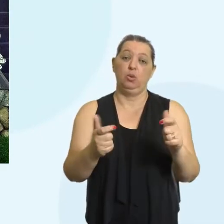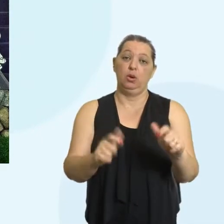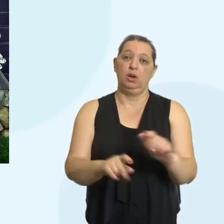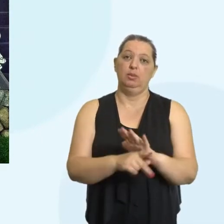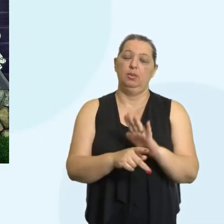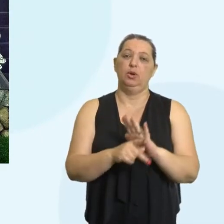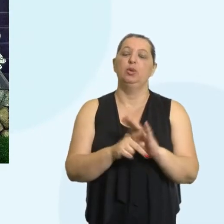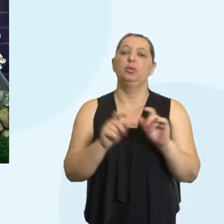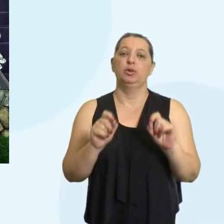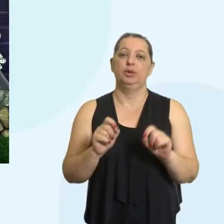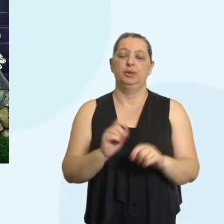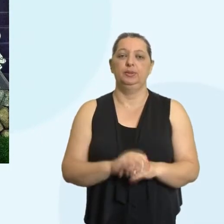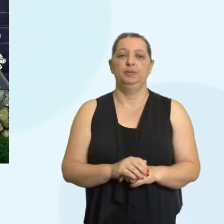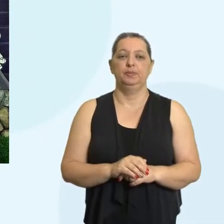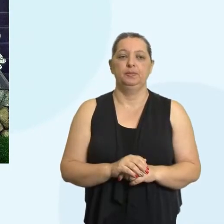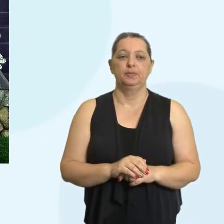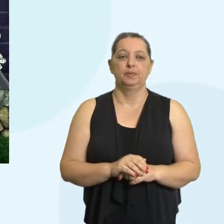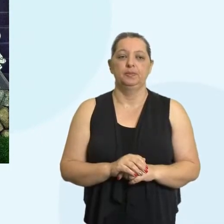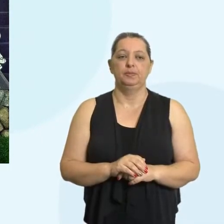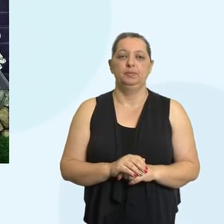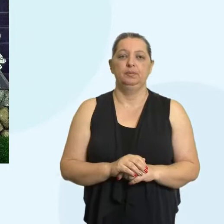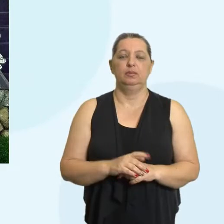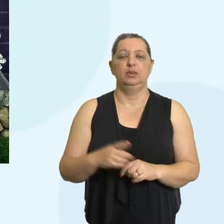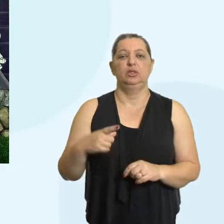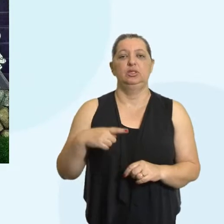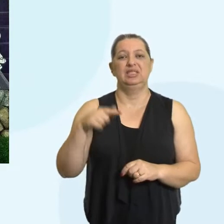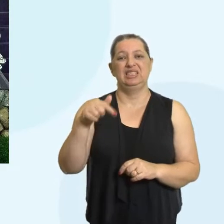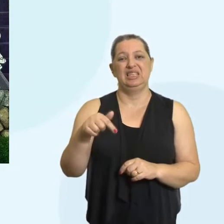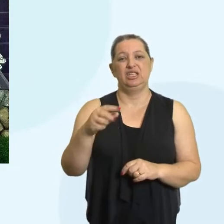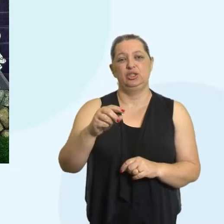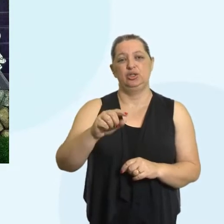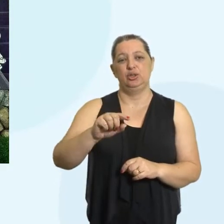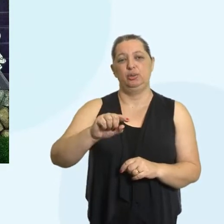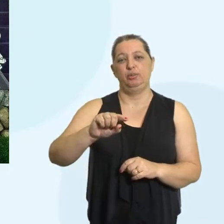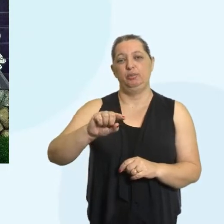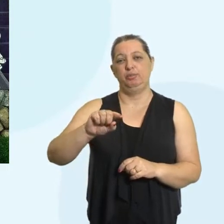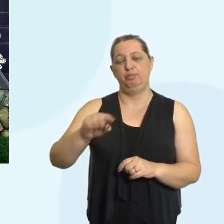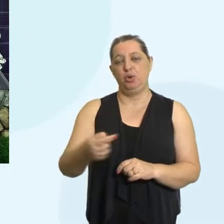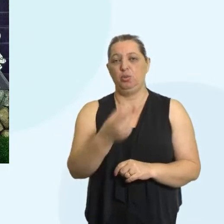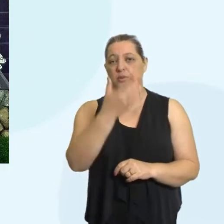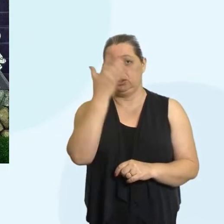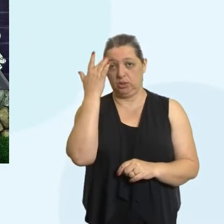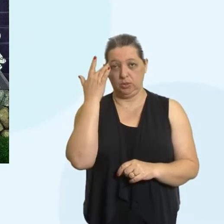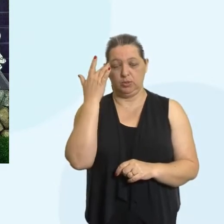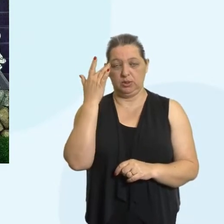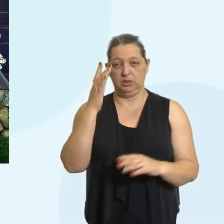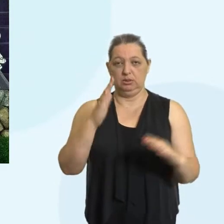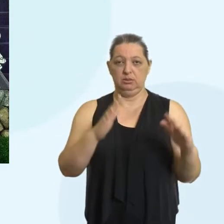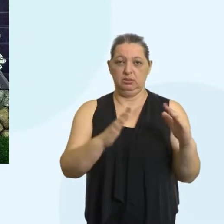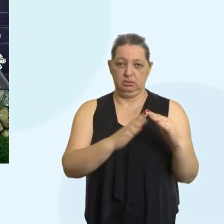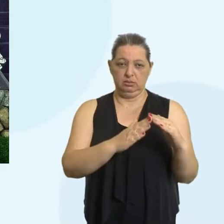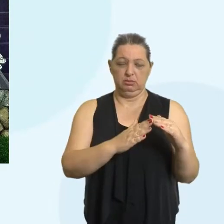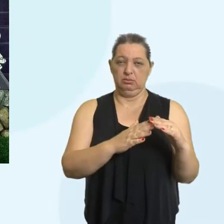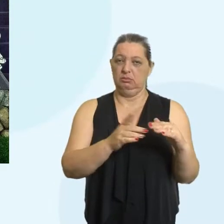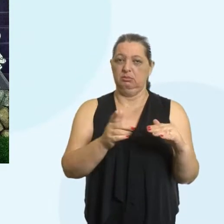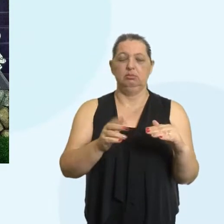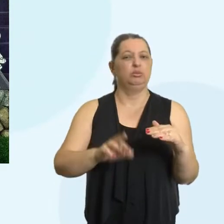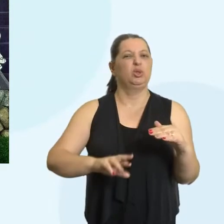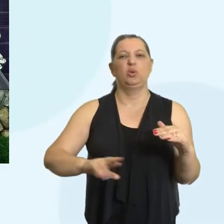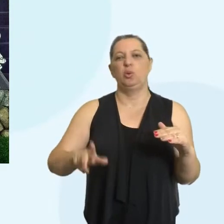que só tinha 7 mil pessoas sete mil habitantes que não era uma zona